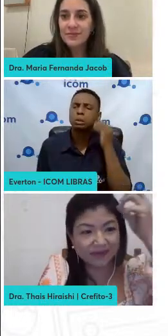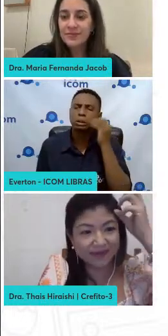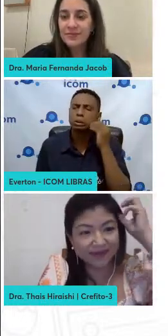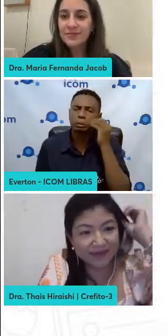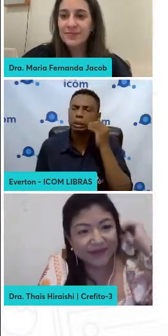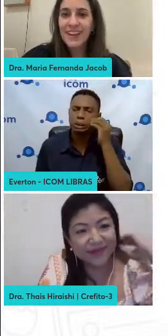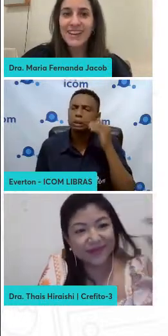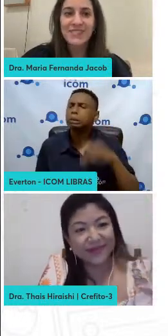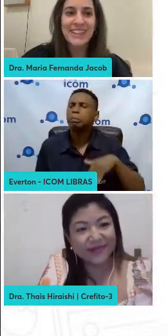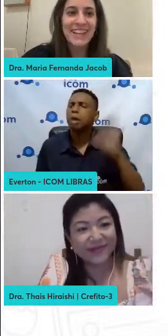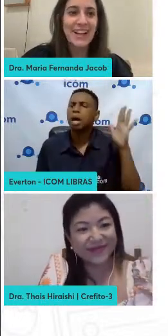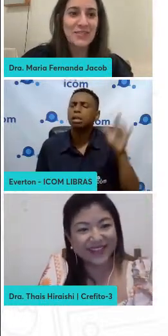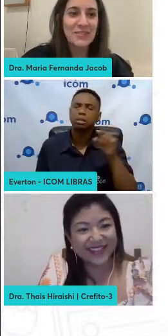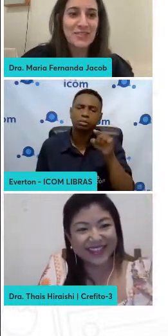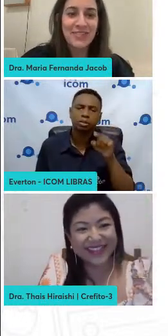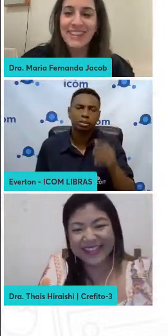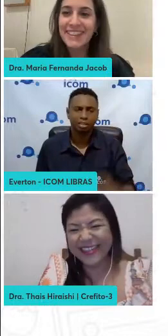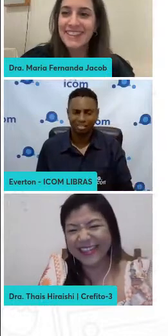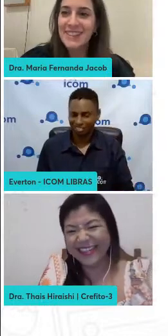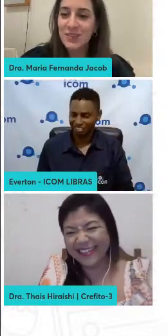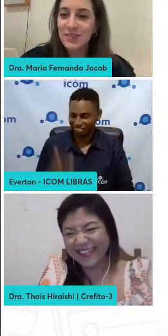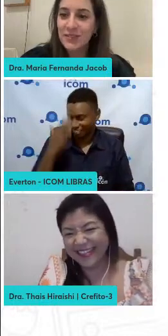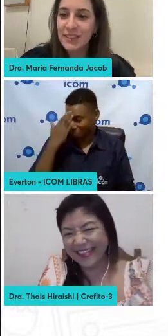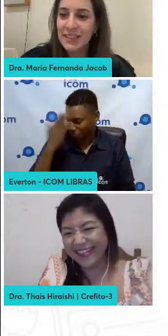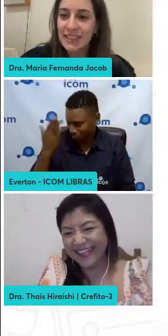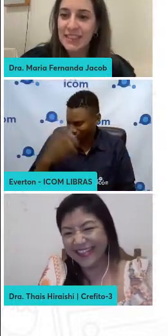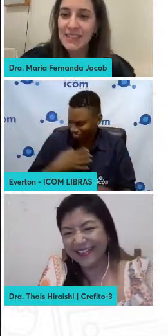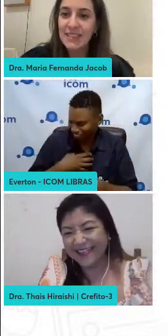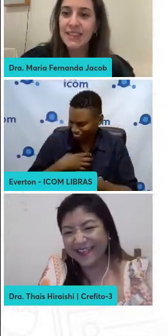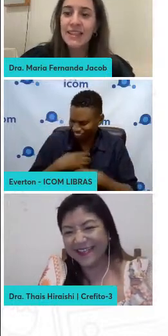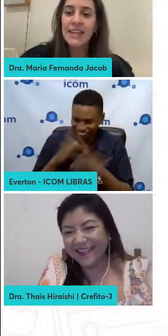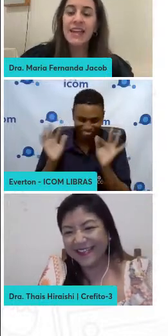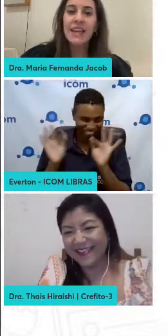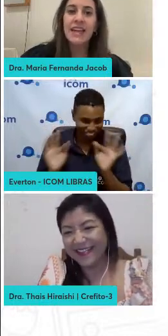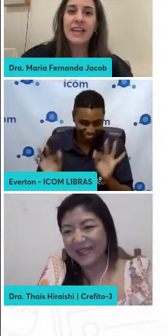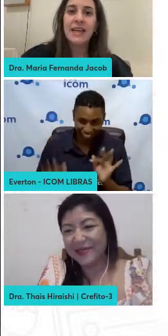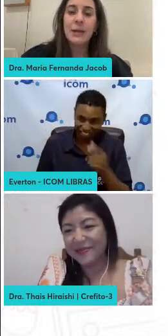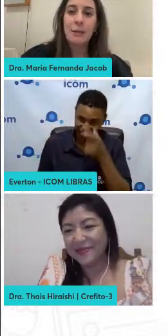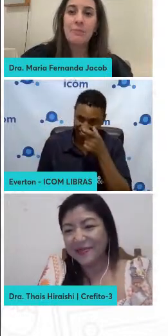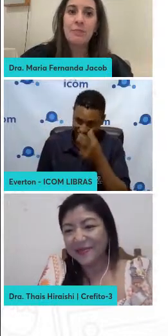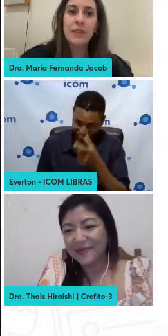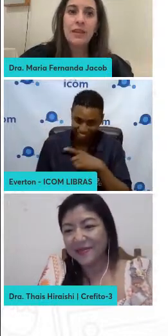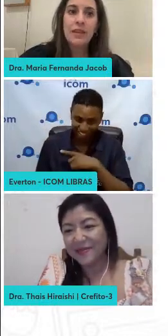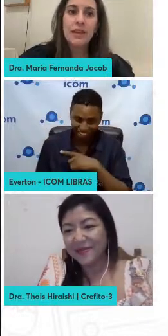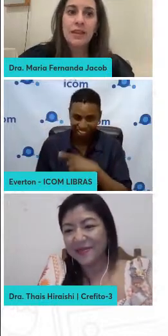você. Obrigada, fico feliz pelo interesse.